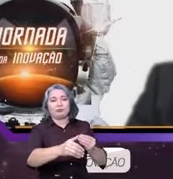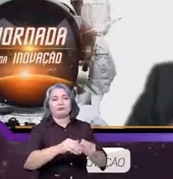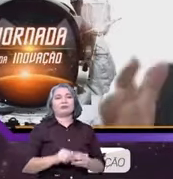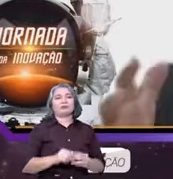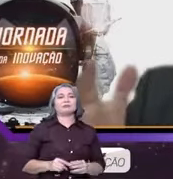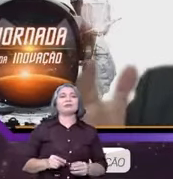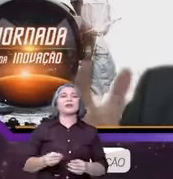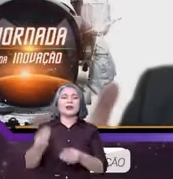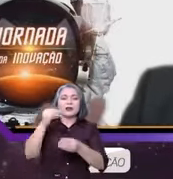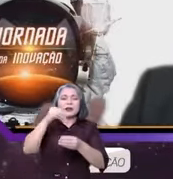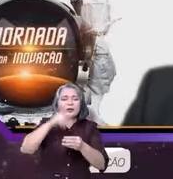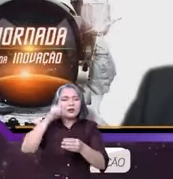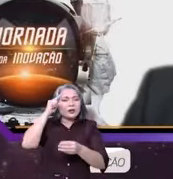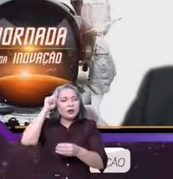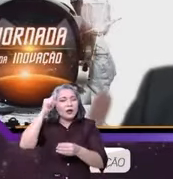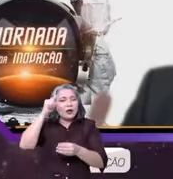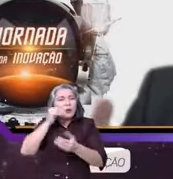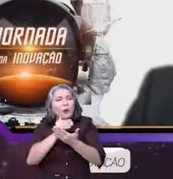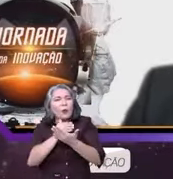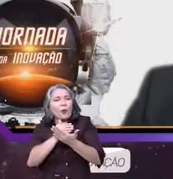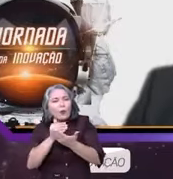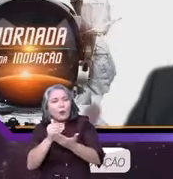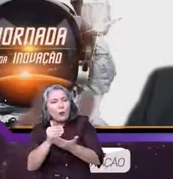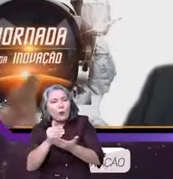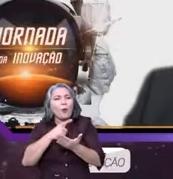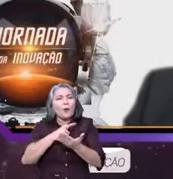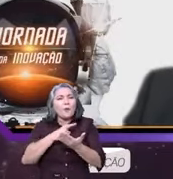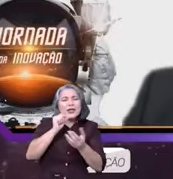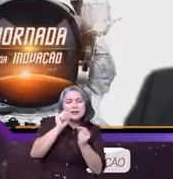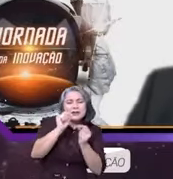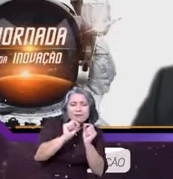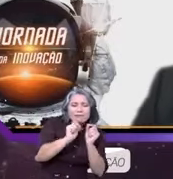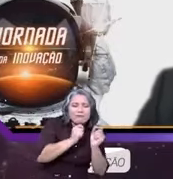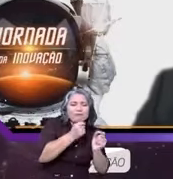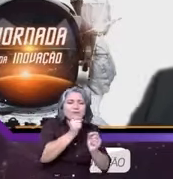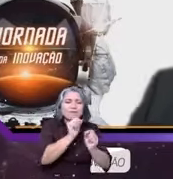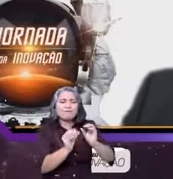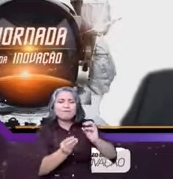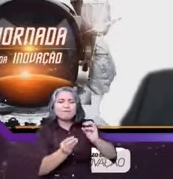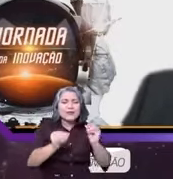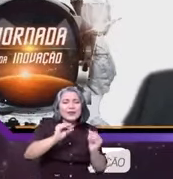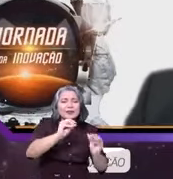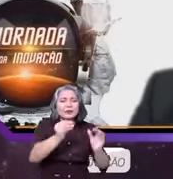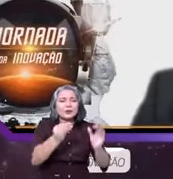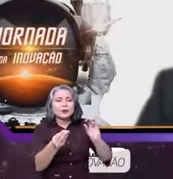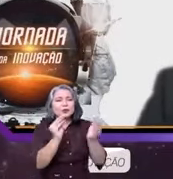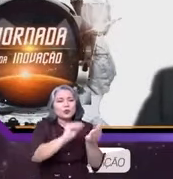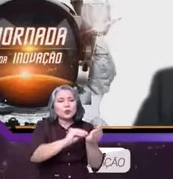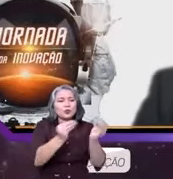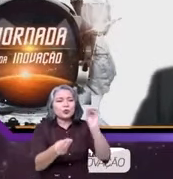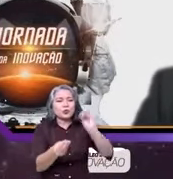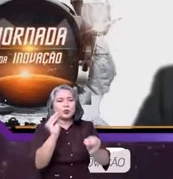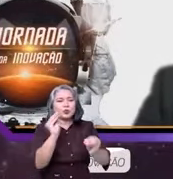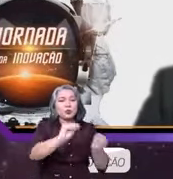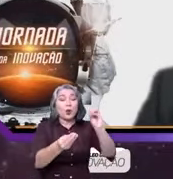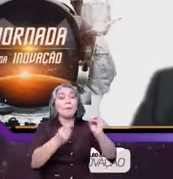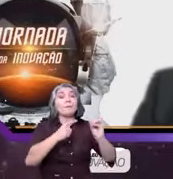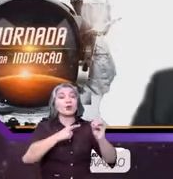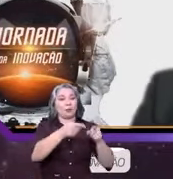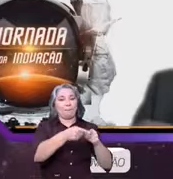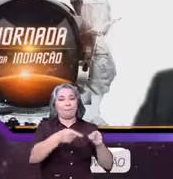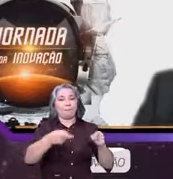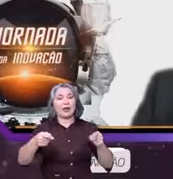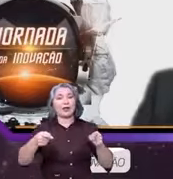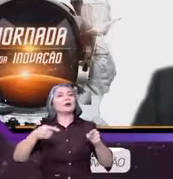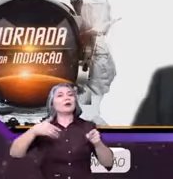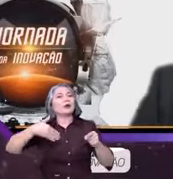vender essa ideia, começar a desenhar essa ideia e executar, e esse período pode ser longo, pode ser um período de